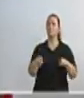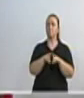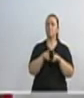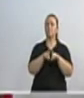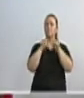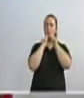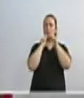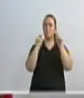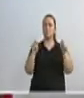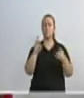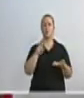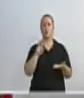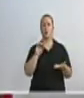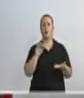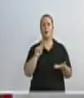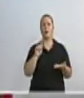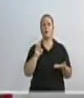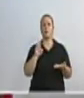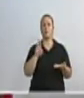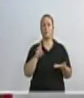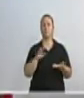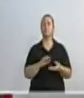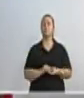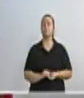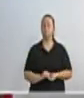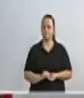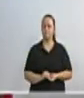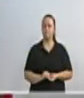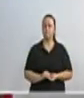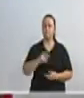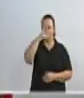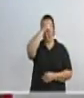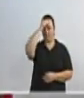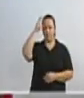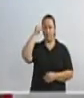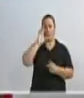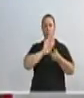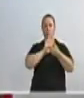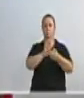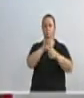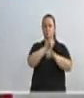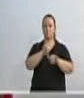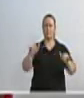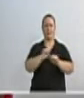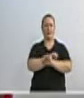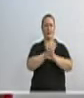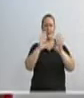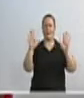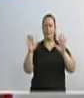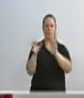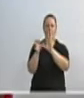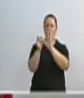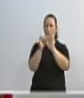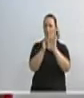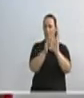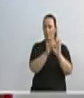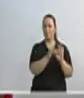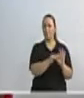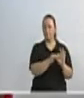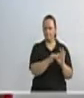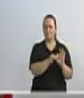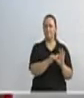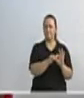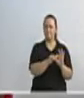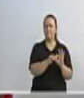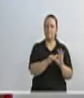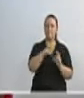assessor, o Roger. Então, o prefeito deixou claro de que, dentro deste contexto, né, a prefeitura